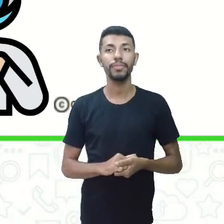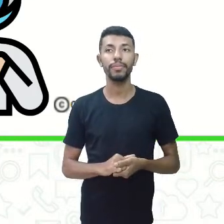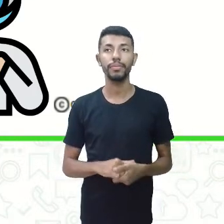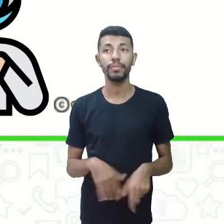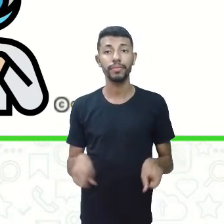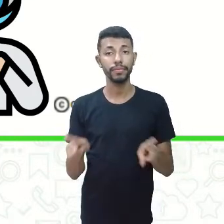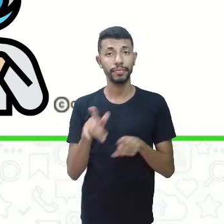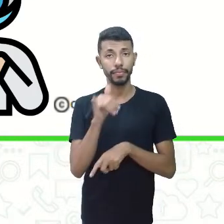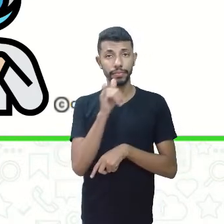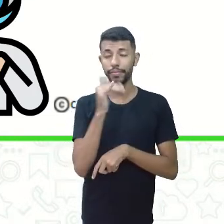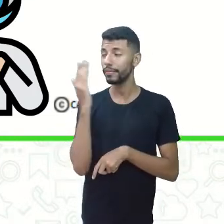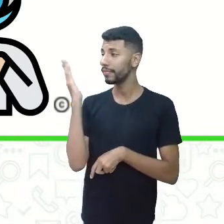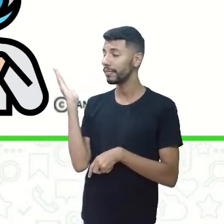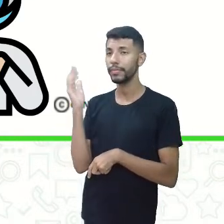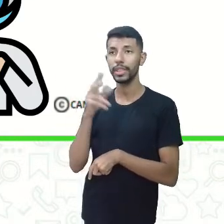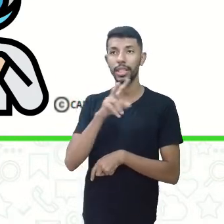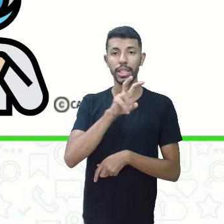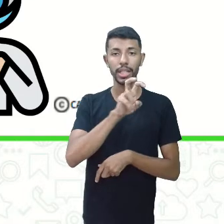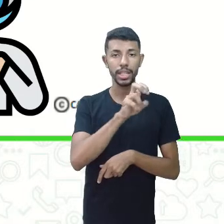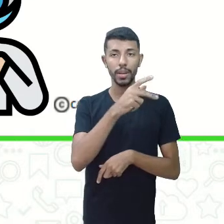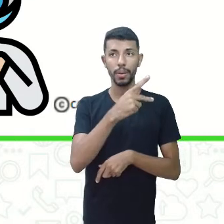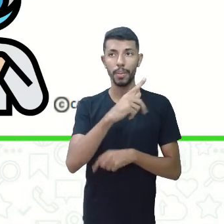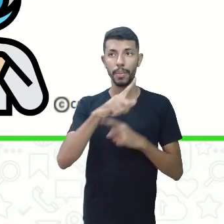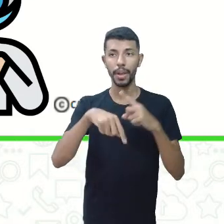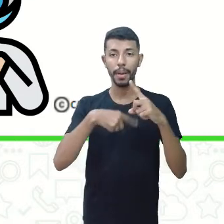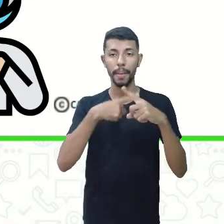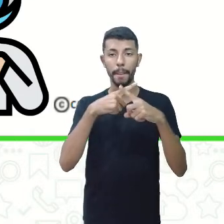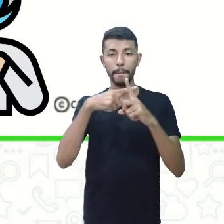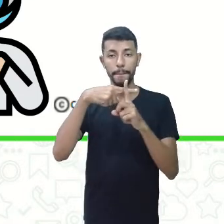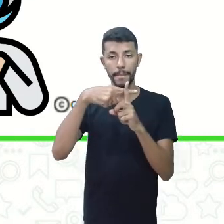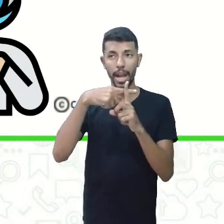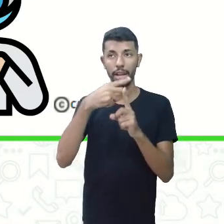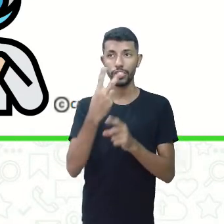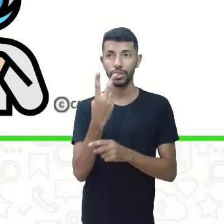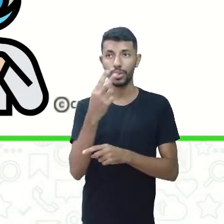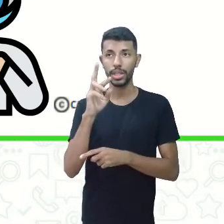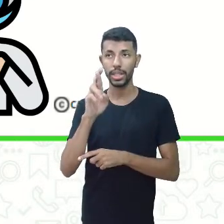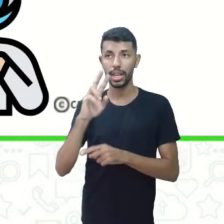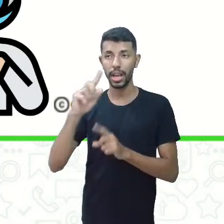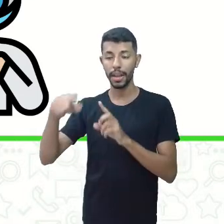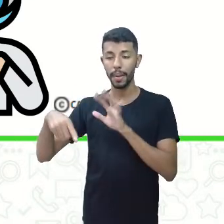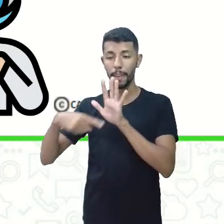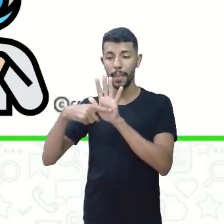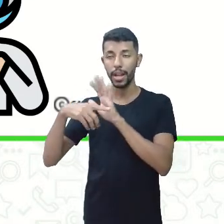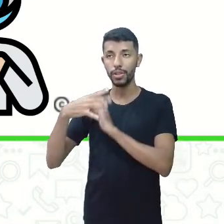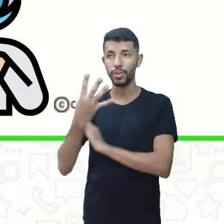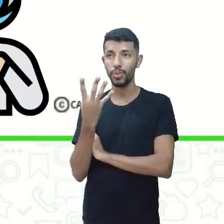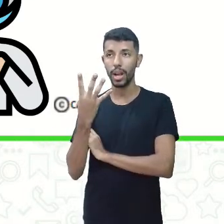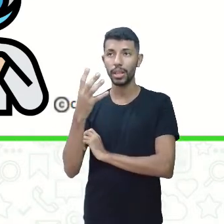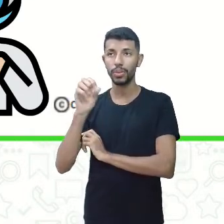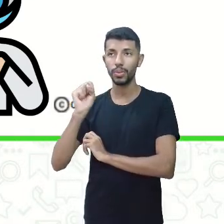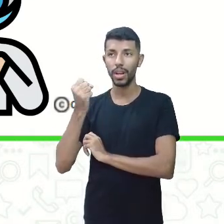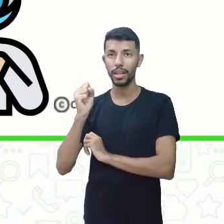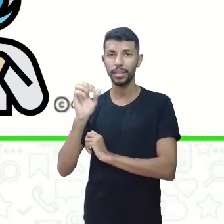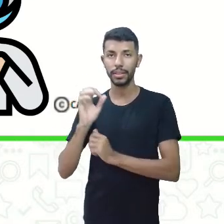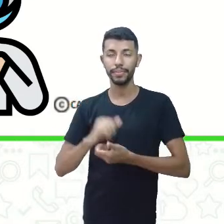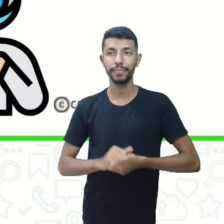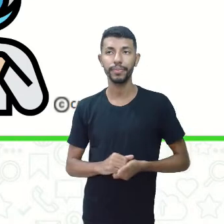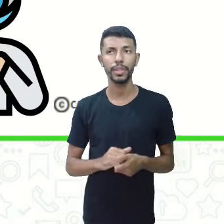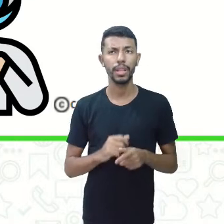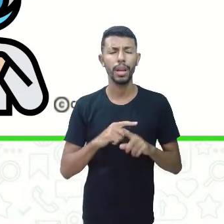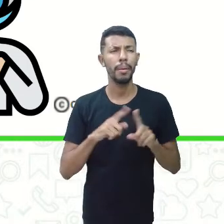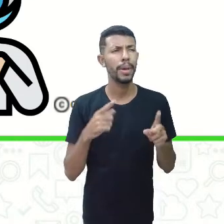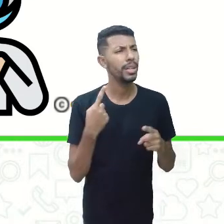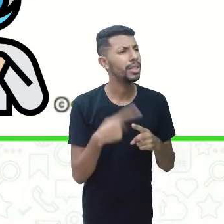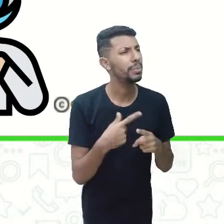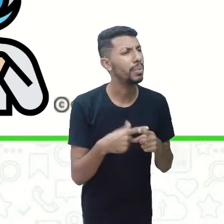Temos um exemplo aí, 5P mais 2R menos 4S. Professora, o que é que P está fazendo aí? O que é que R está